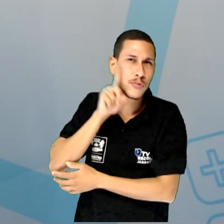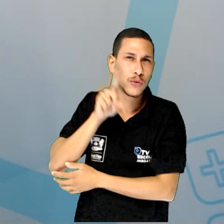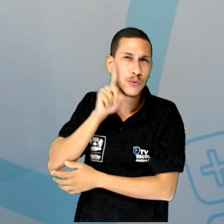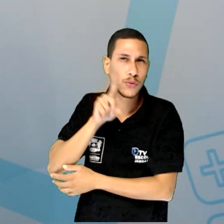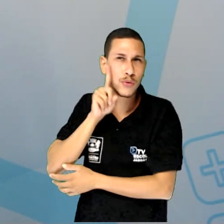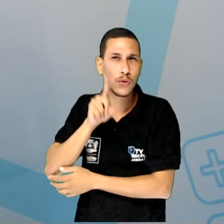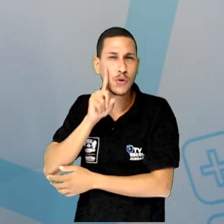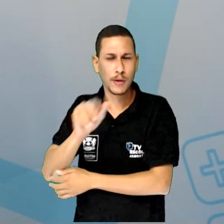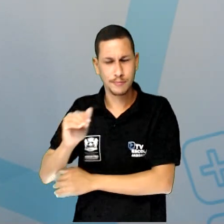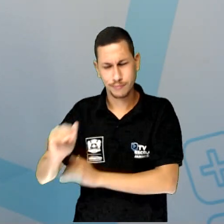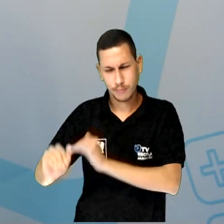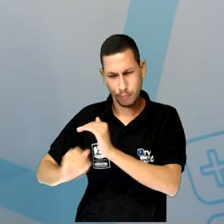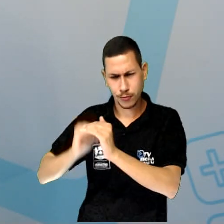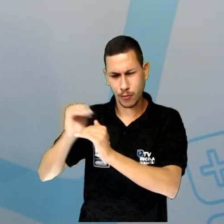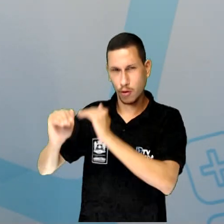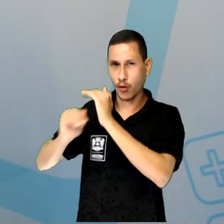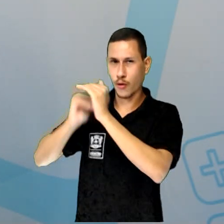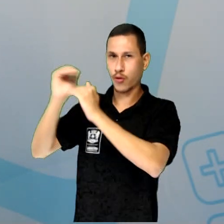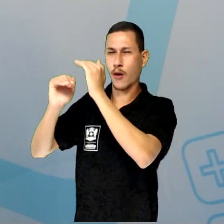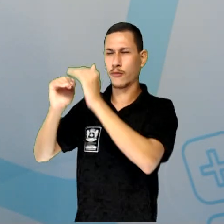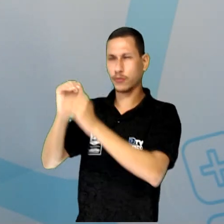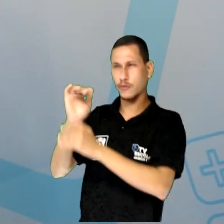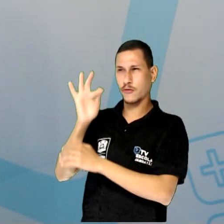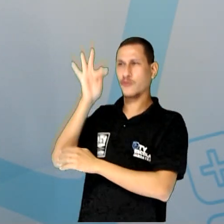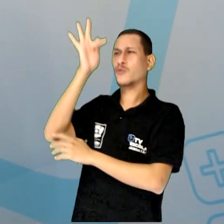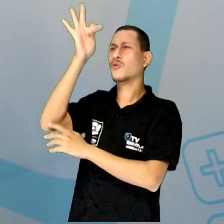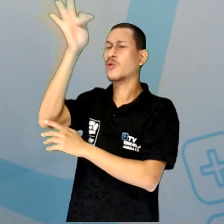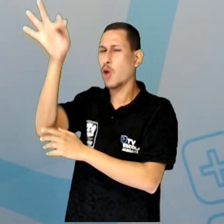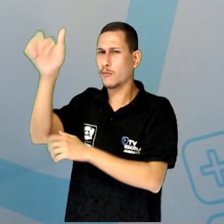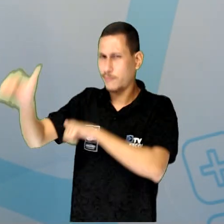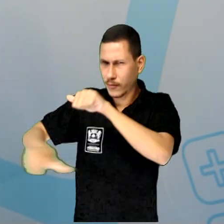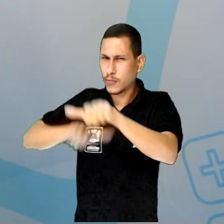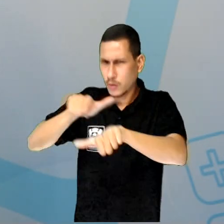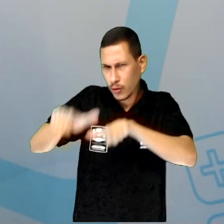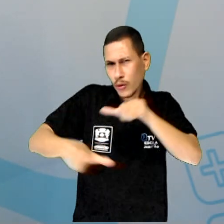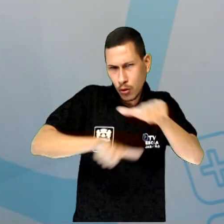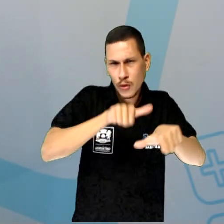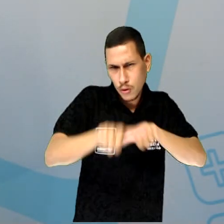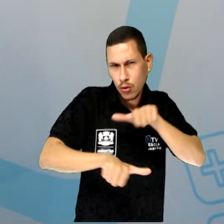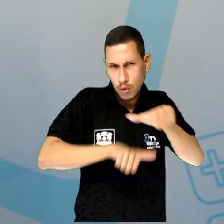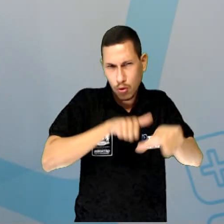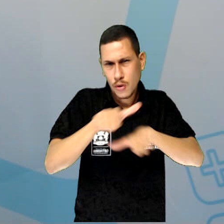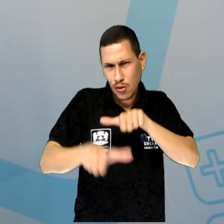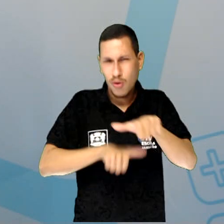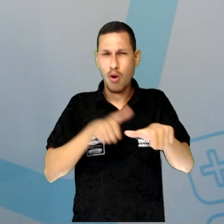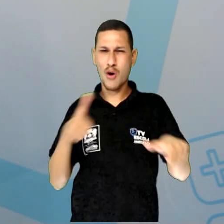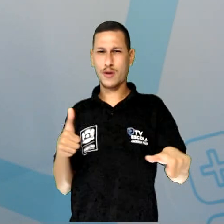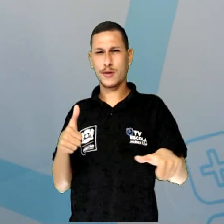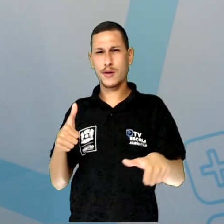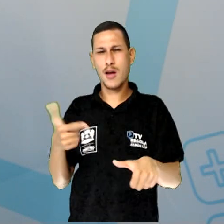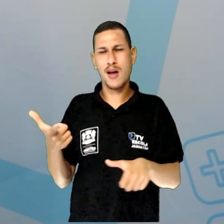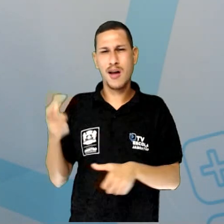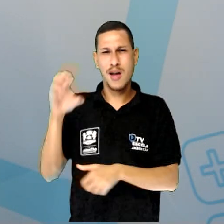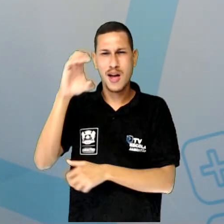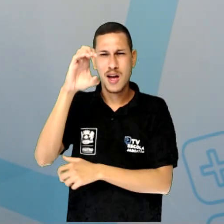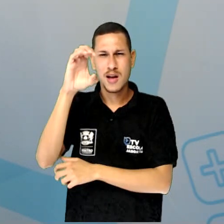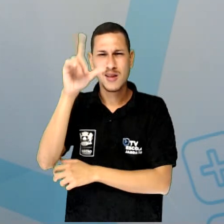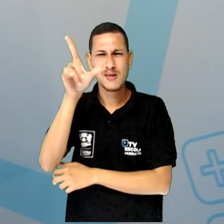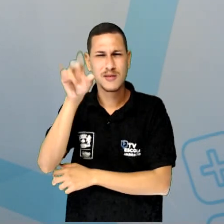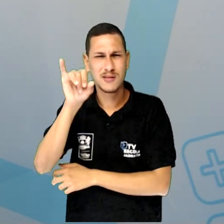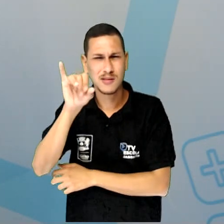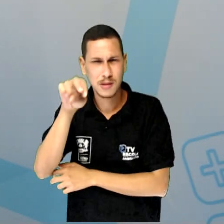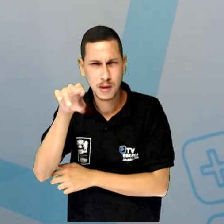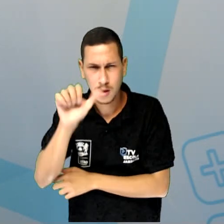passa por um processo que futuramente poderá ser ameaçado pela China como o posto de